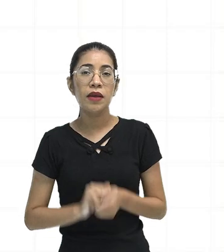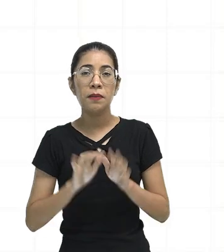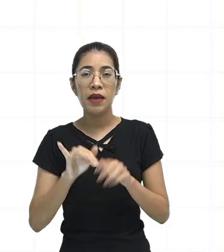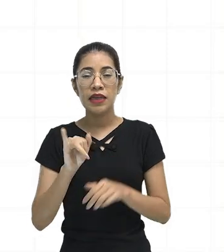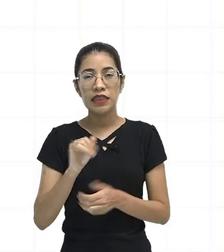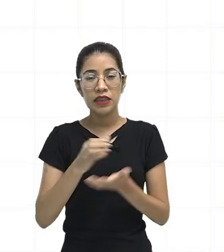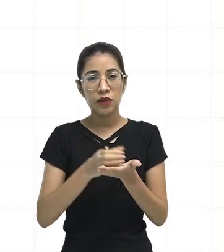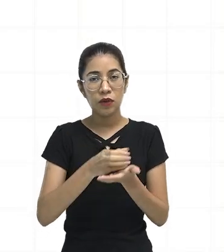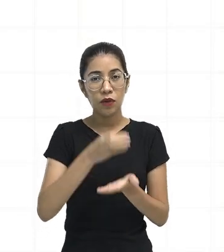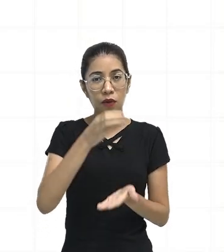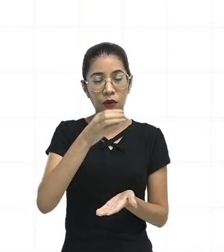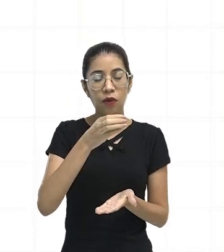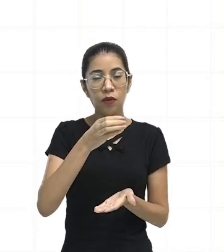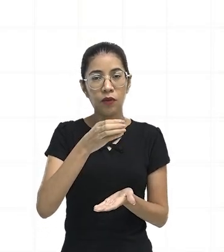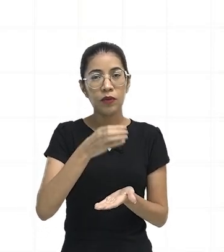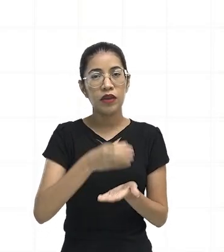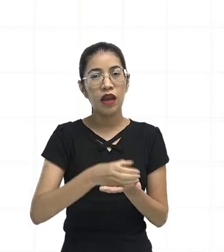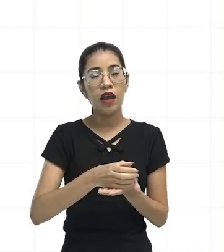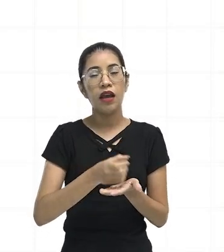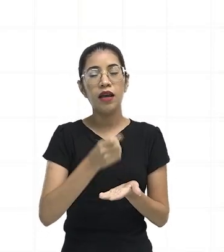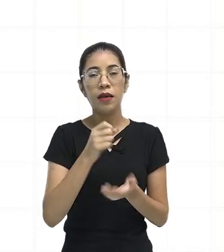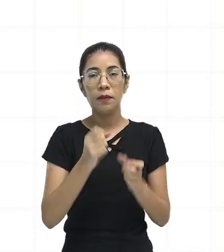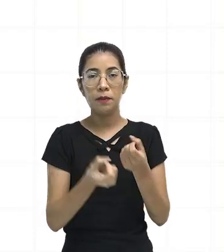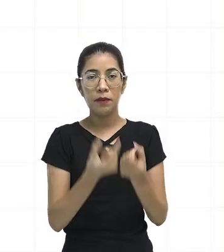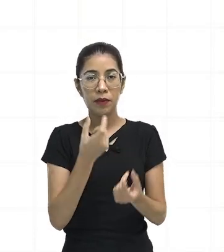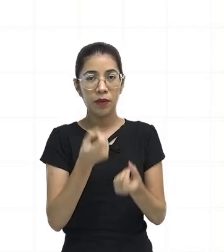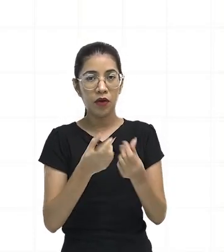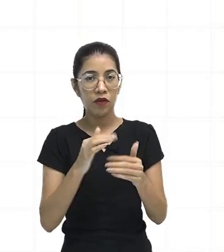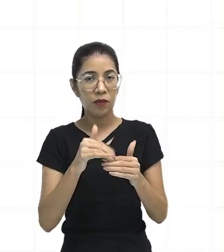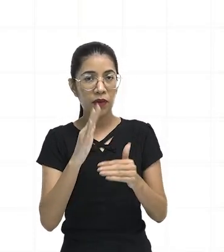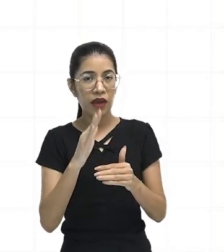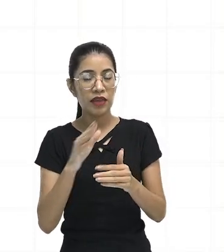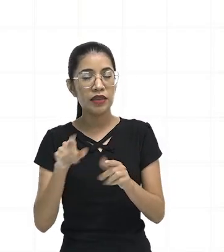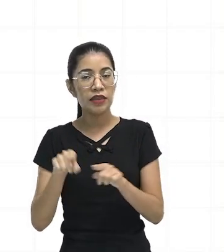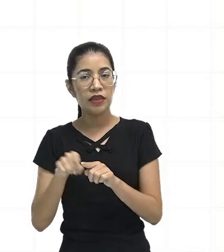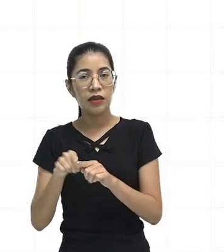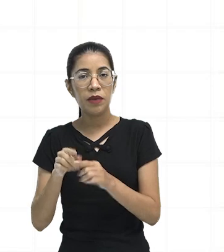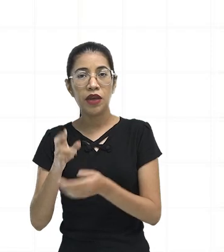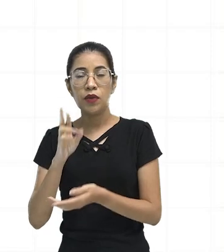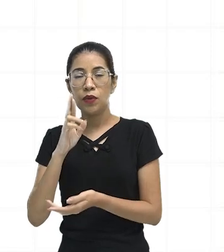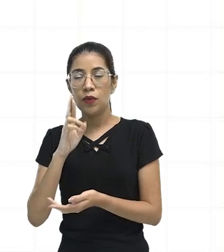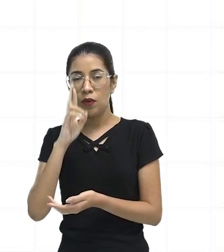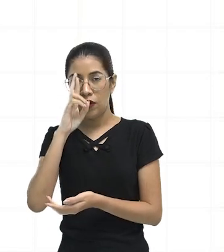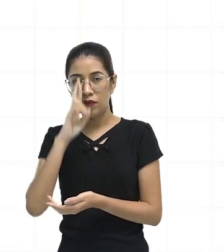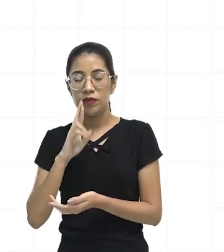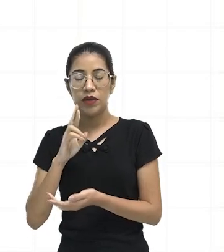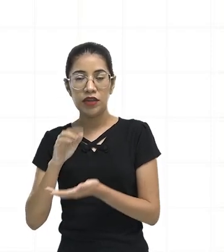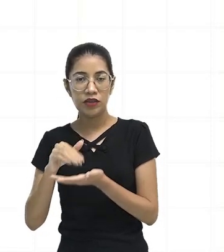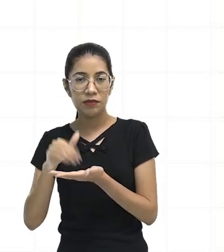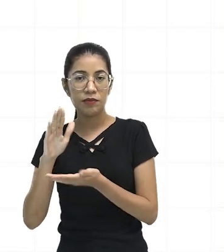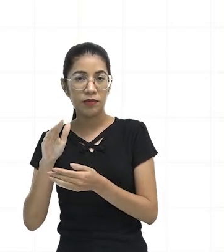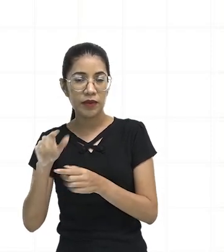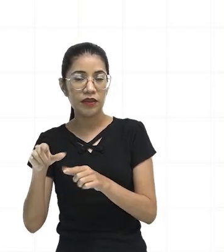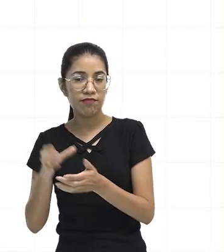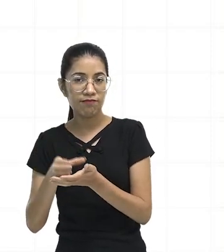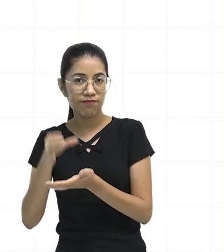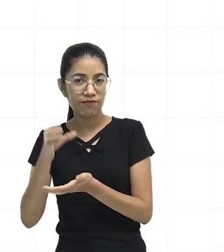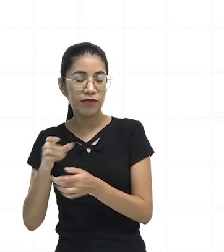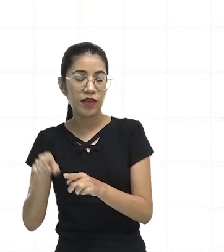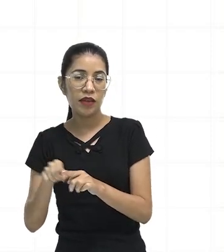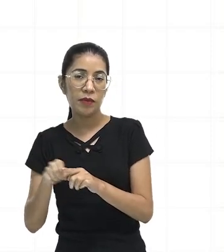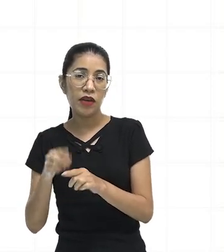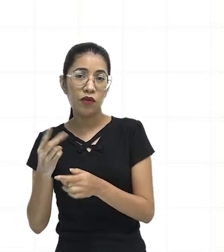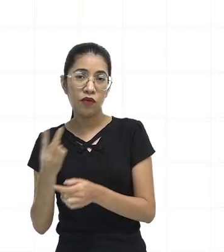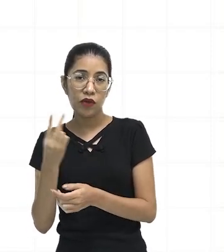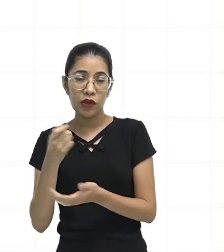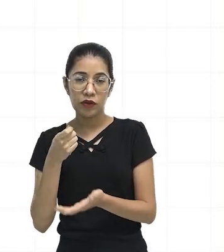tiver um copo maior de pipoca e um copo maior de refrigerante, você vai pagar um valor maior. Por quê?